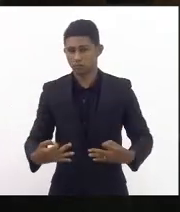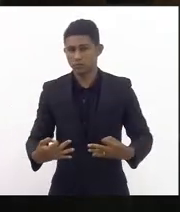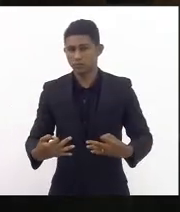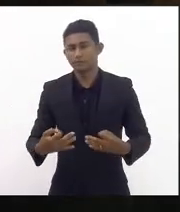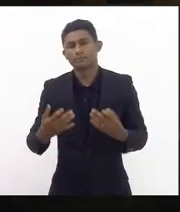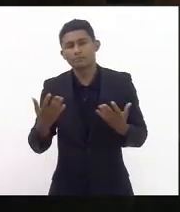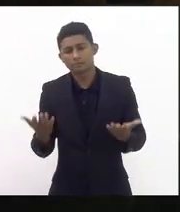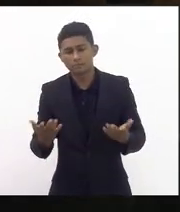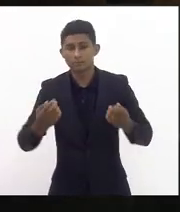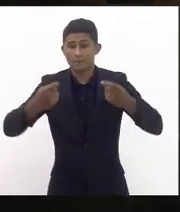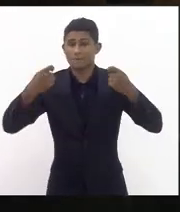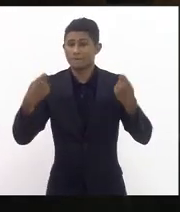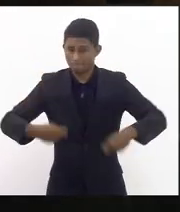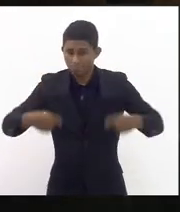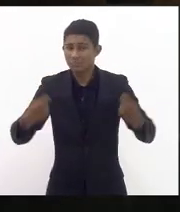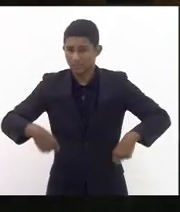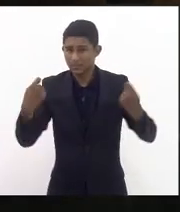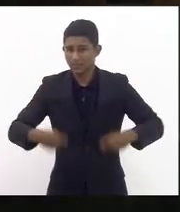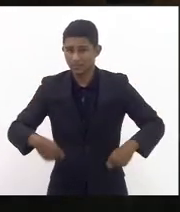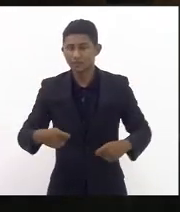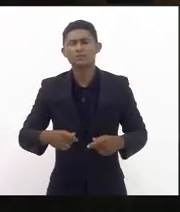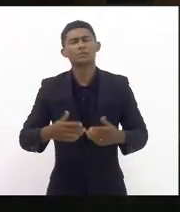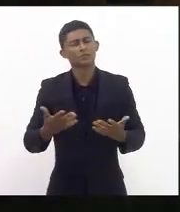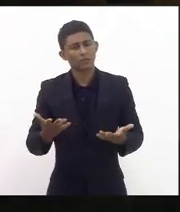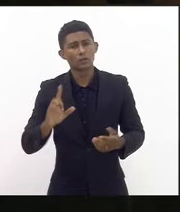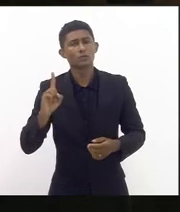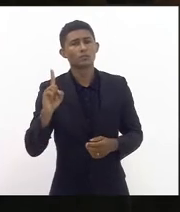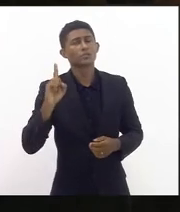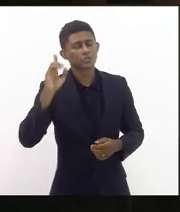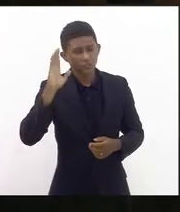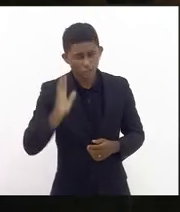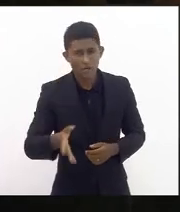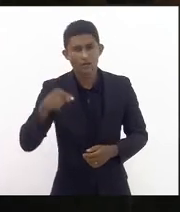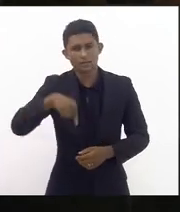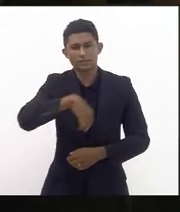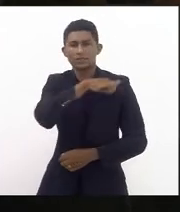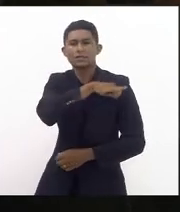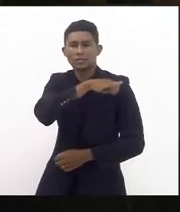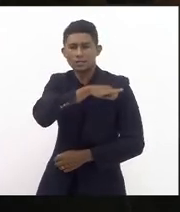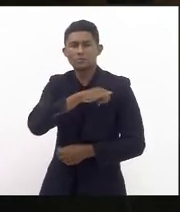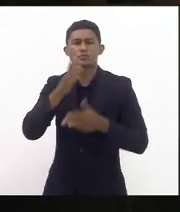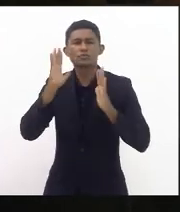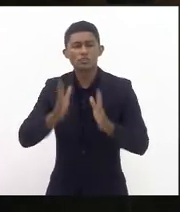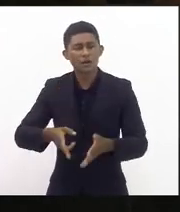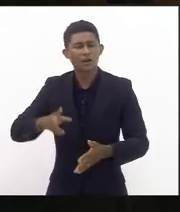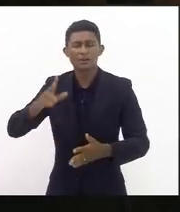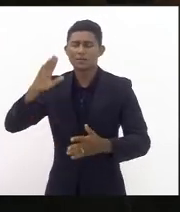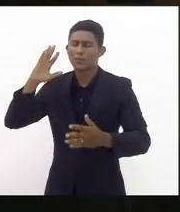é uma questão histórica nesse Estado,